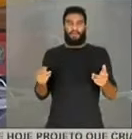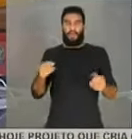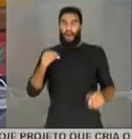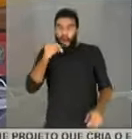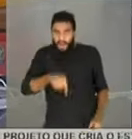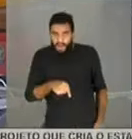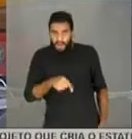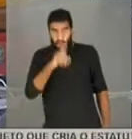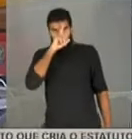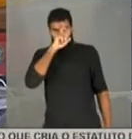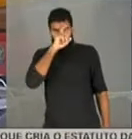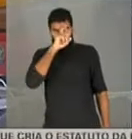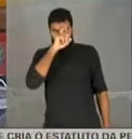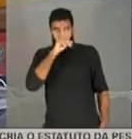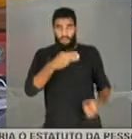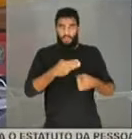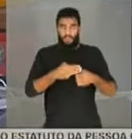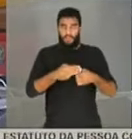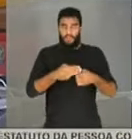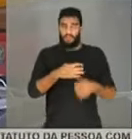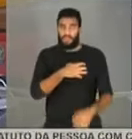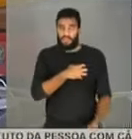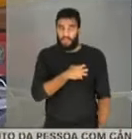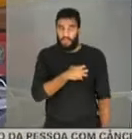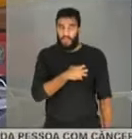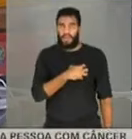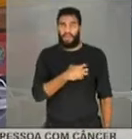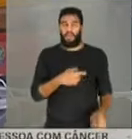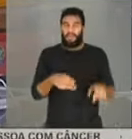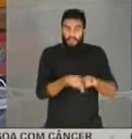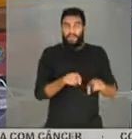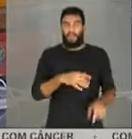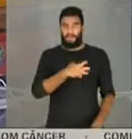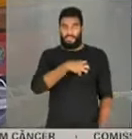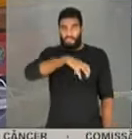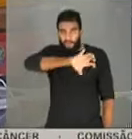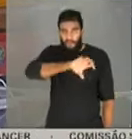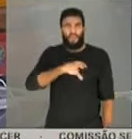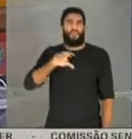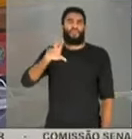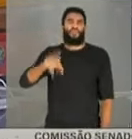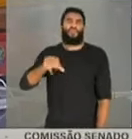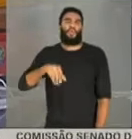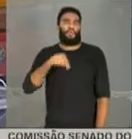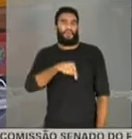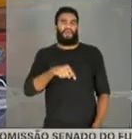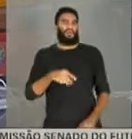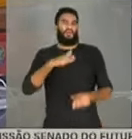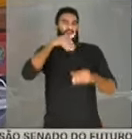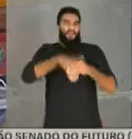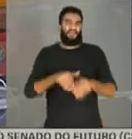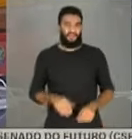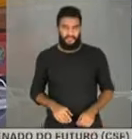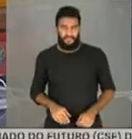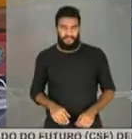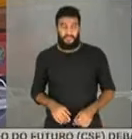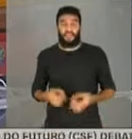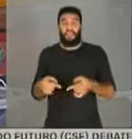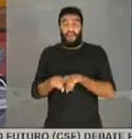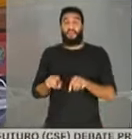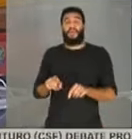hospitais nos municípios de Camacã, Bahia e Salvador, nunca foi pautado. Não pautaram o